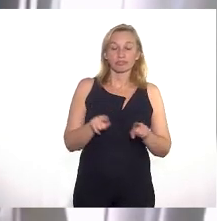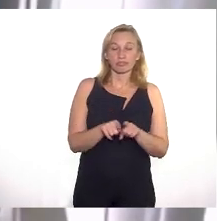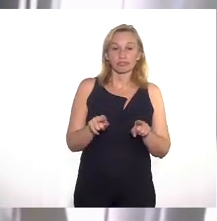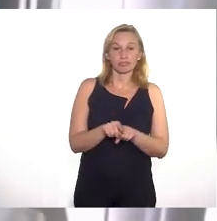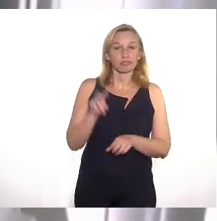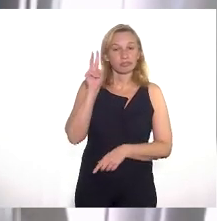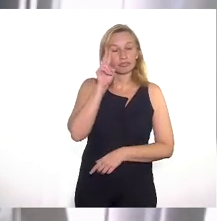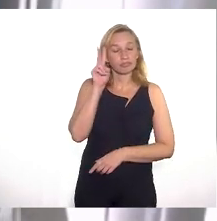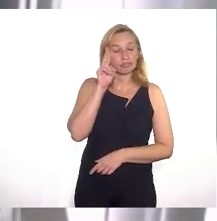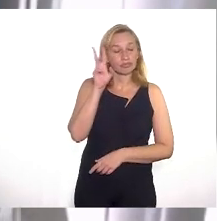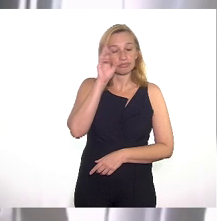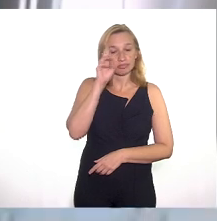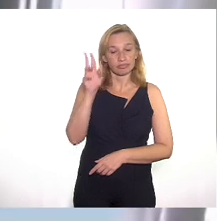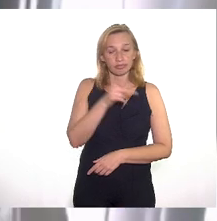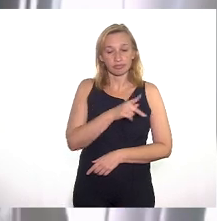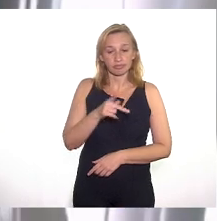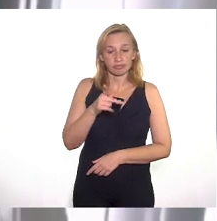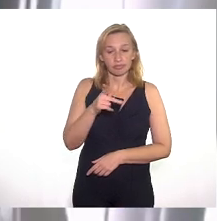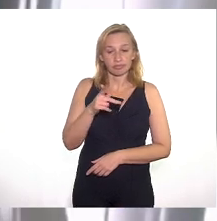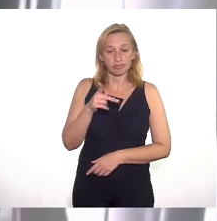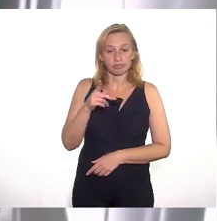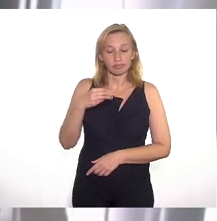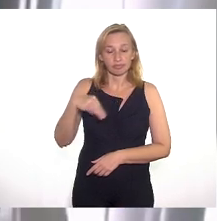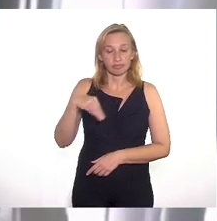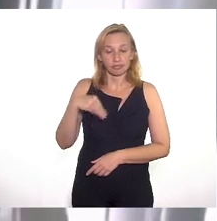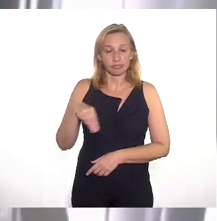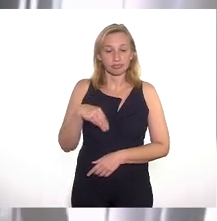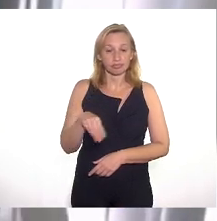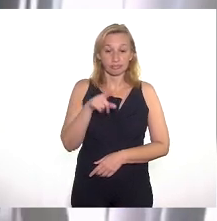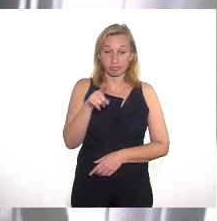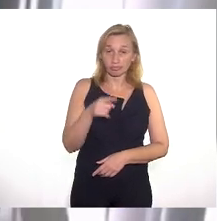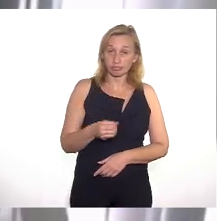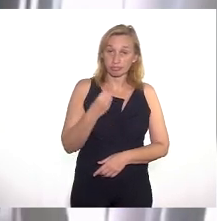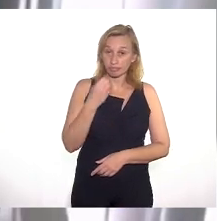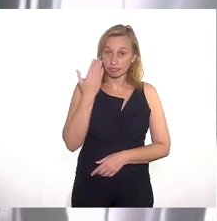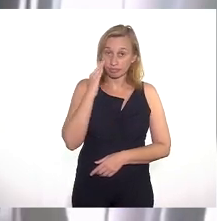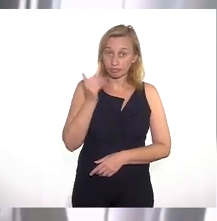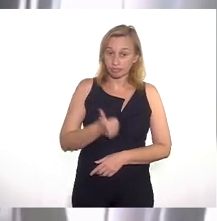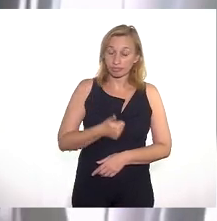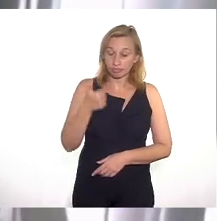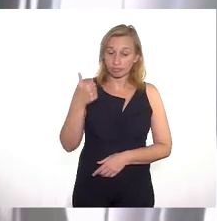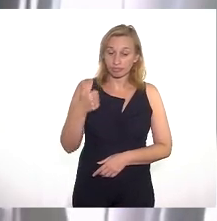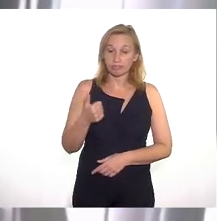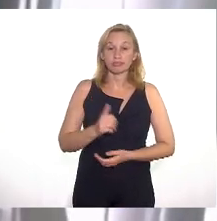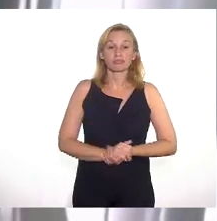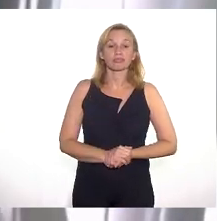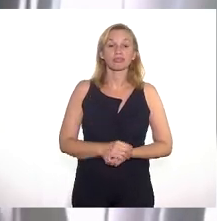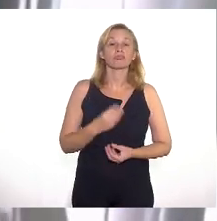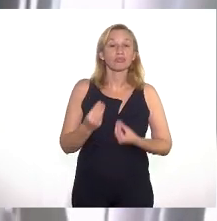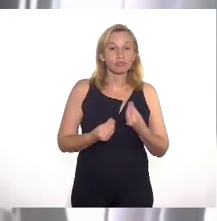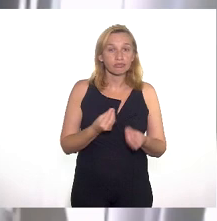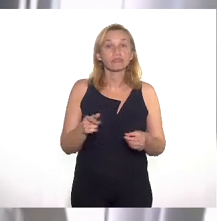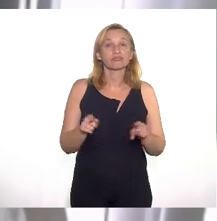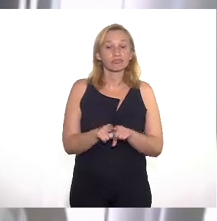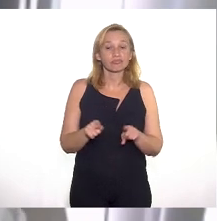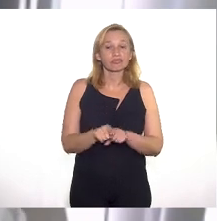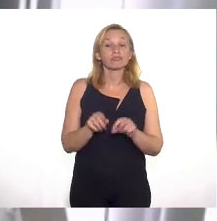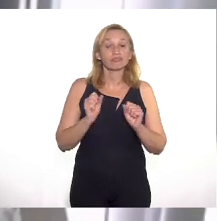lembrar, Minc, que aí você é um conhecedor e entusiasta até do papel desse instituto que eu vou lembrar aqui, de como também a gente